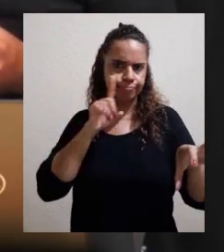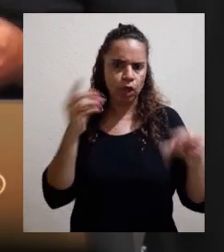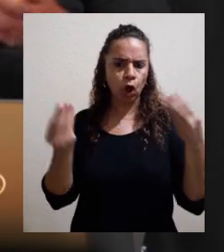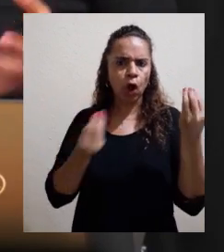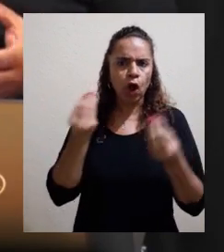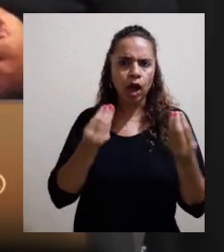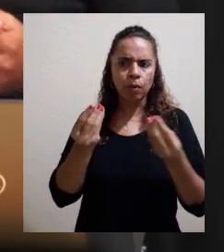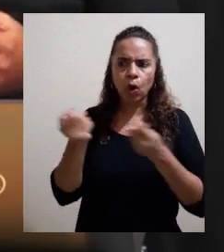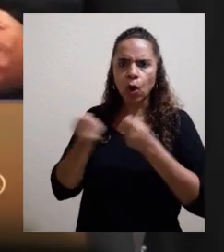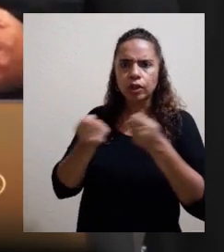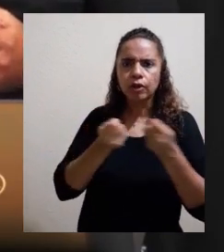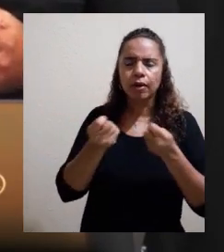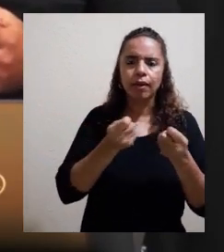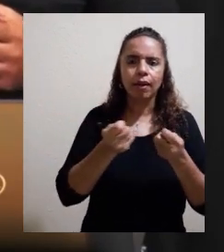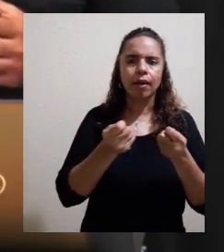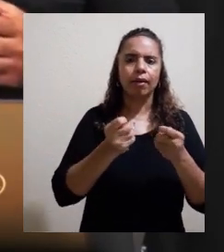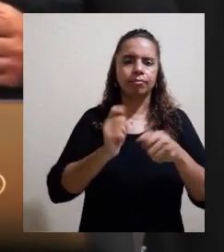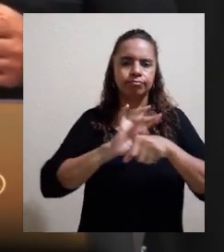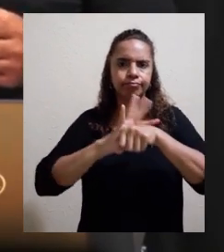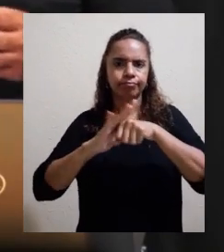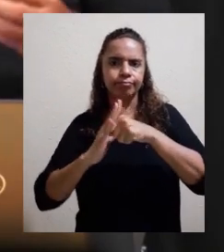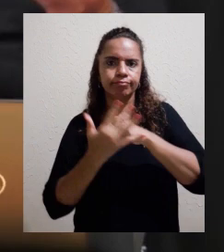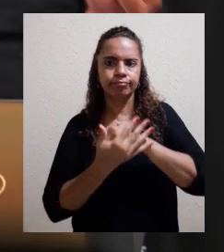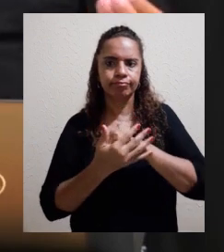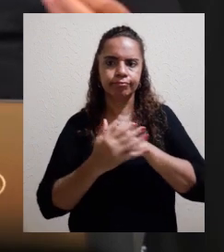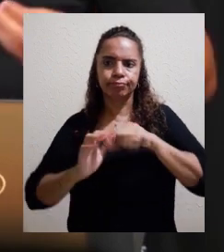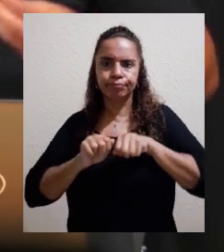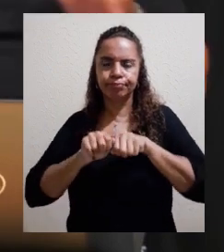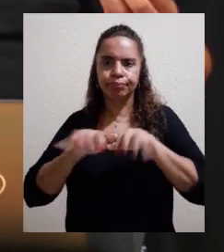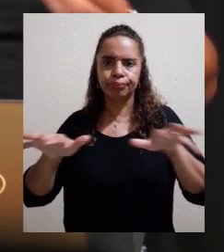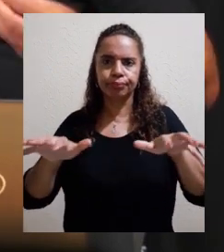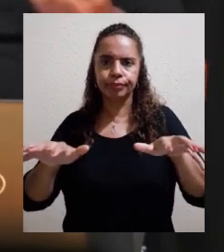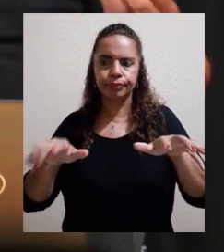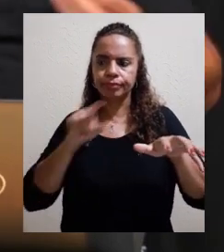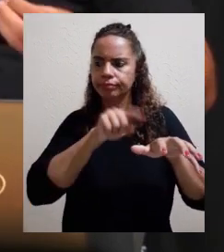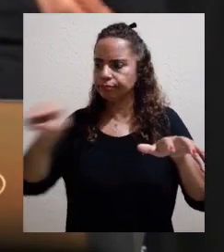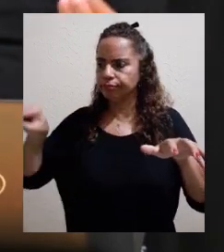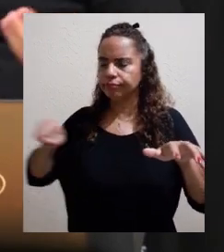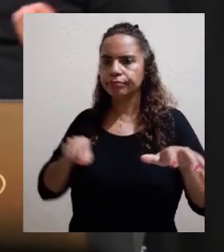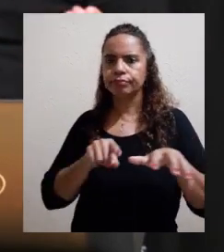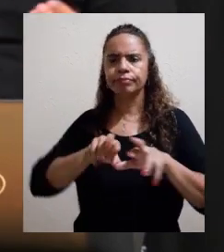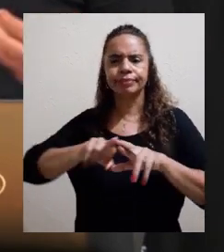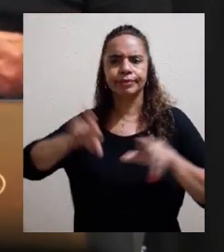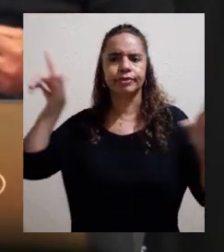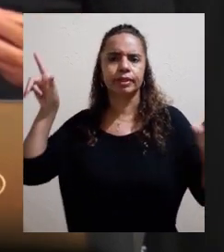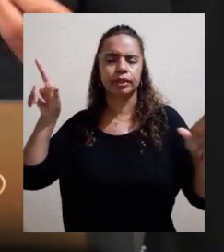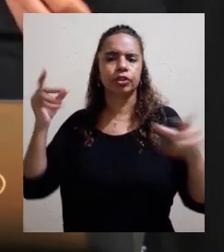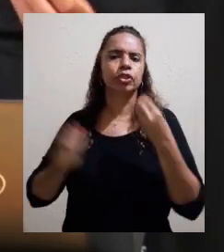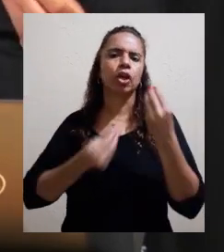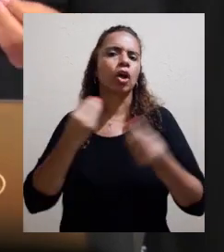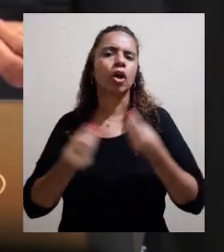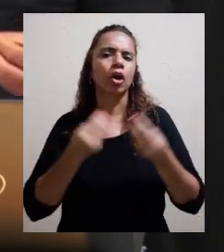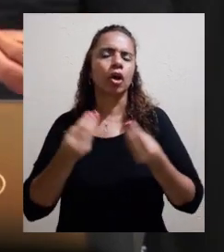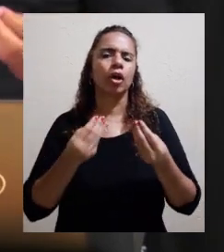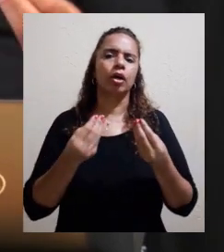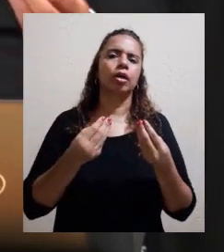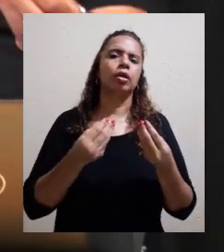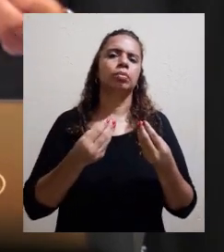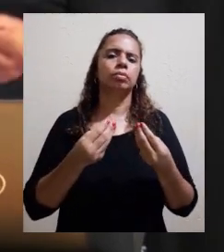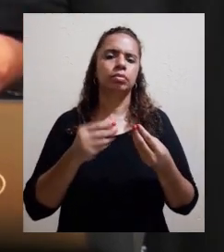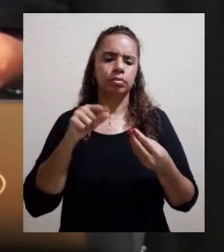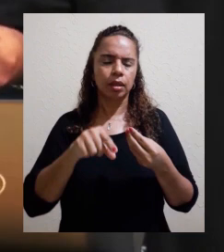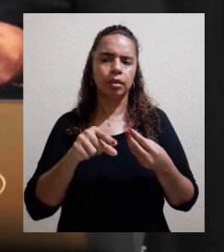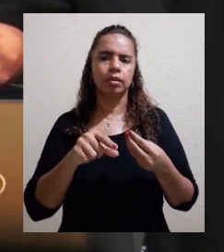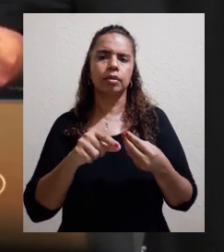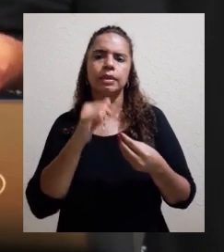controlar epidemias, ele se torna mais fácil e mais difícil nessas realidades tão distintas, né? E como que, de